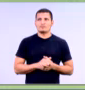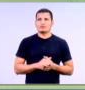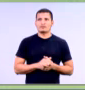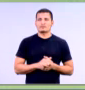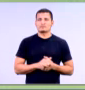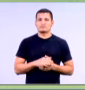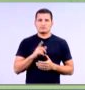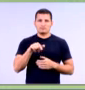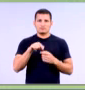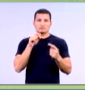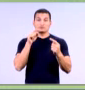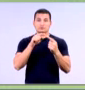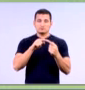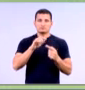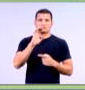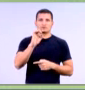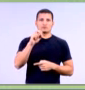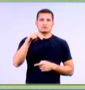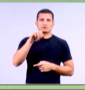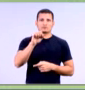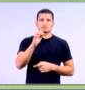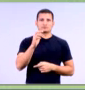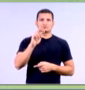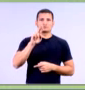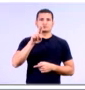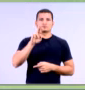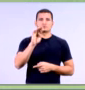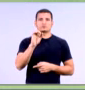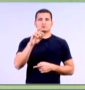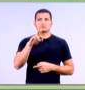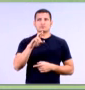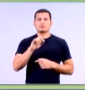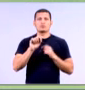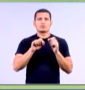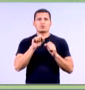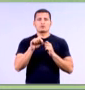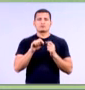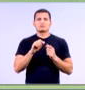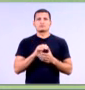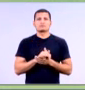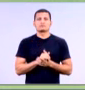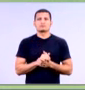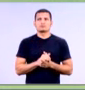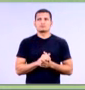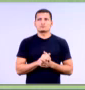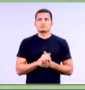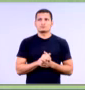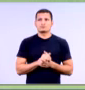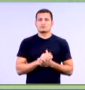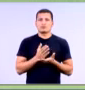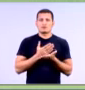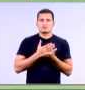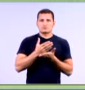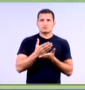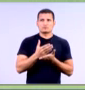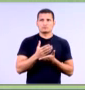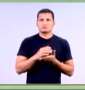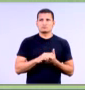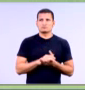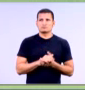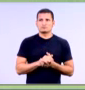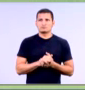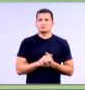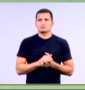Esse é o objetivo do meu construtor. O que seria definir o estado inicial? Até agora, por